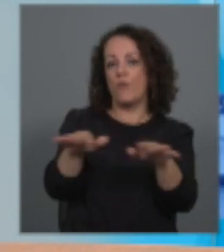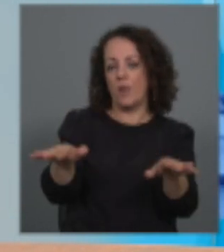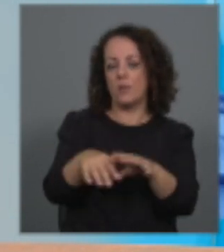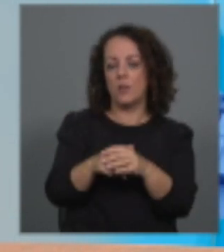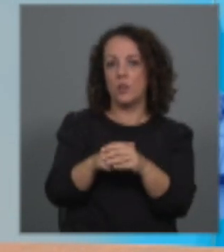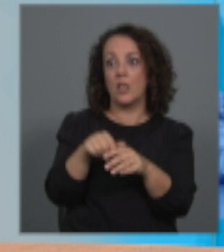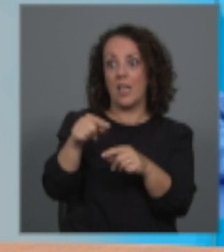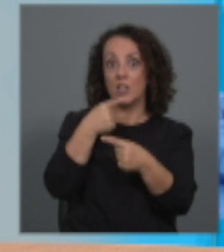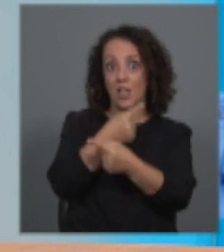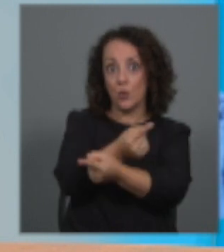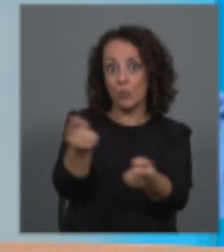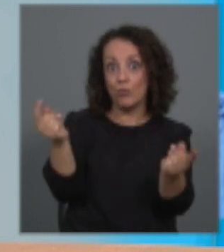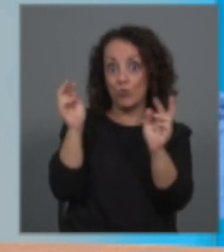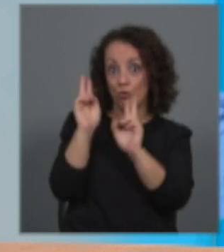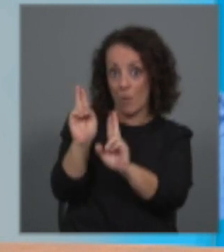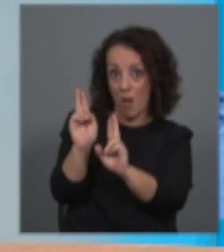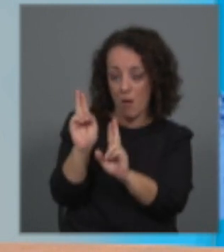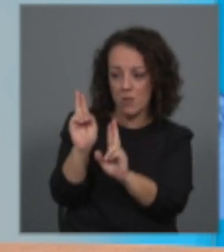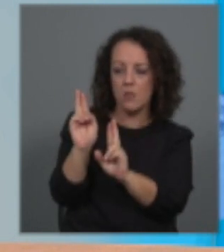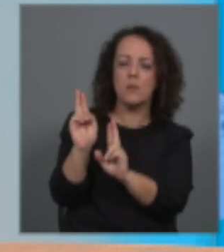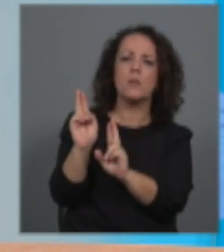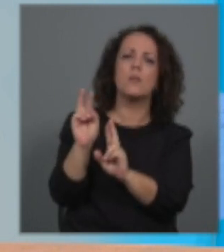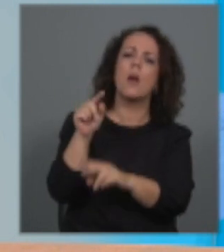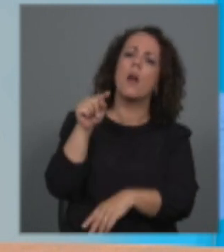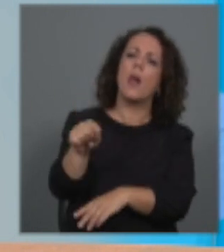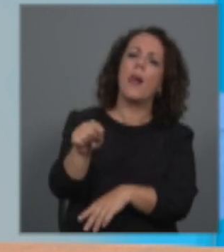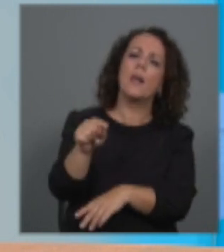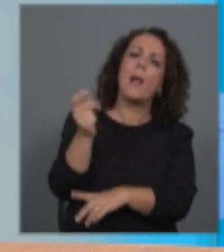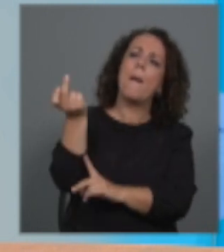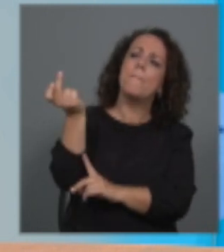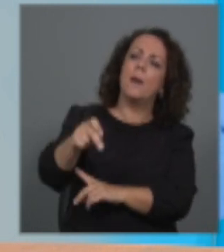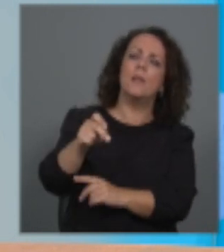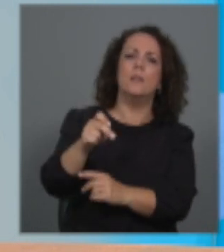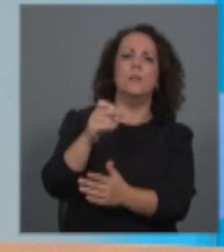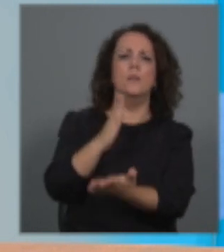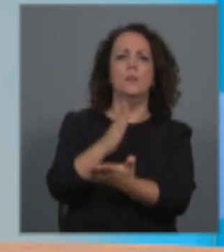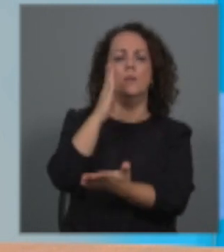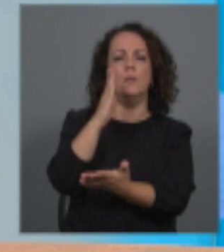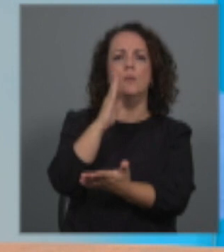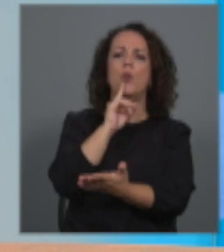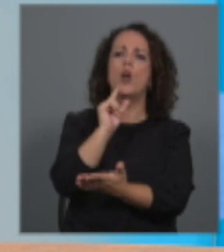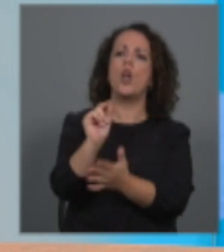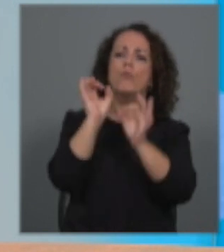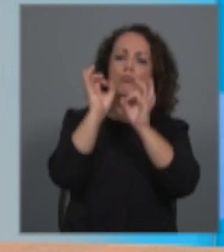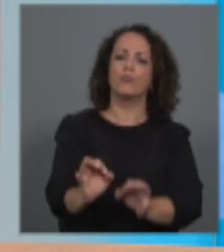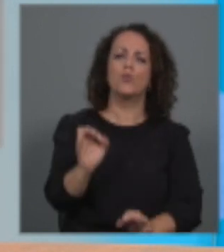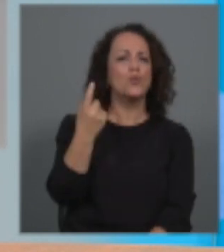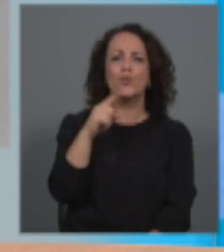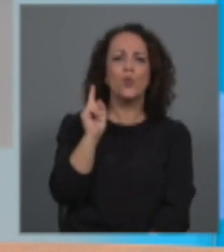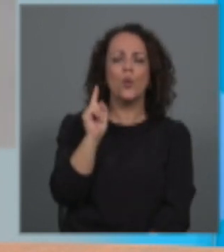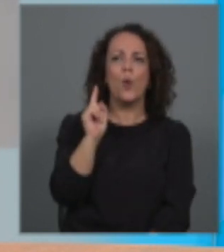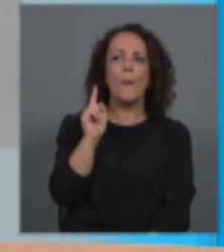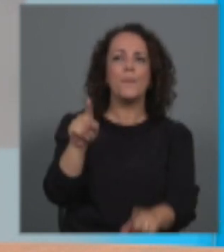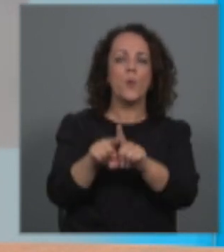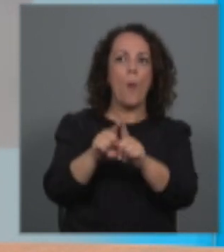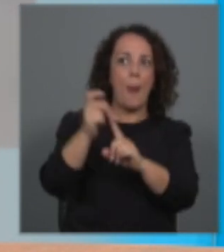Anúncio de esperança que não aparecia concretizada com nomes concretos, mas aparecia, sim,